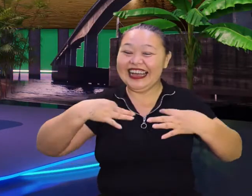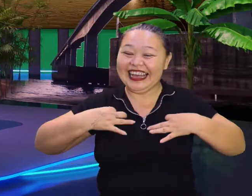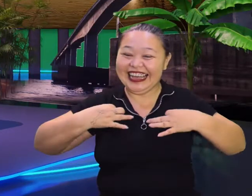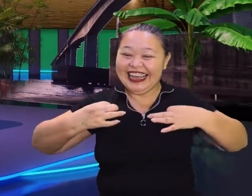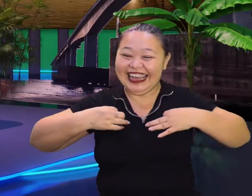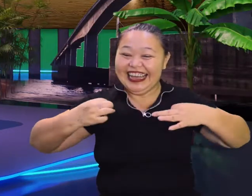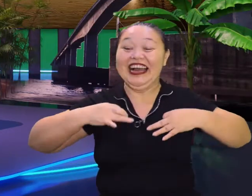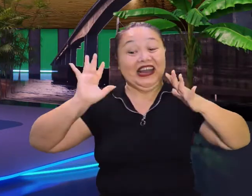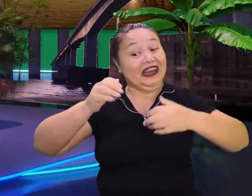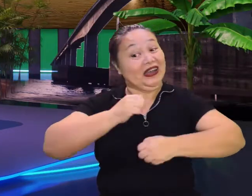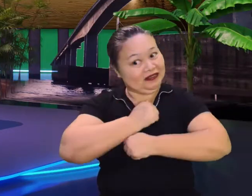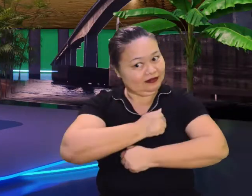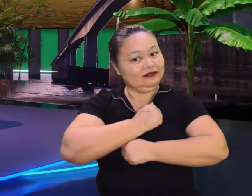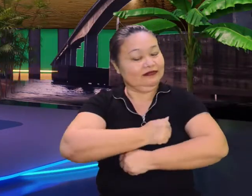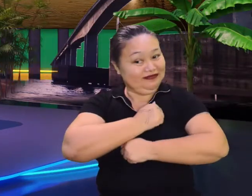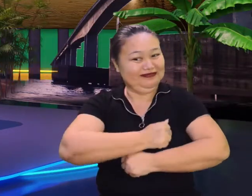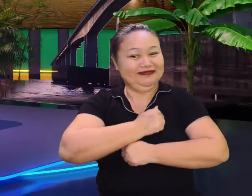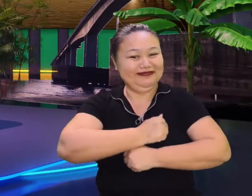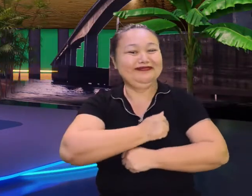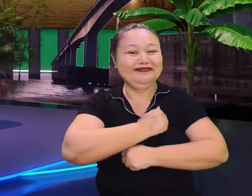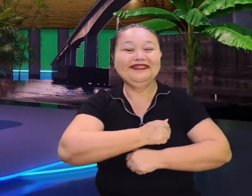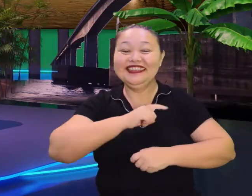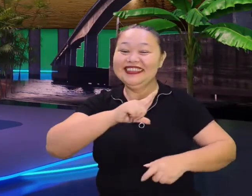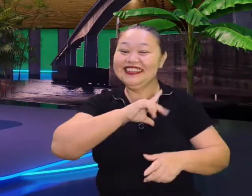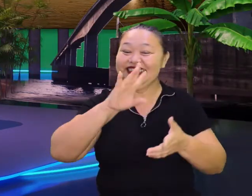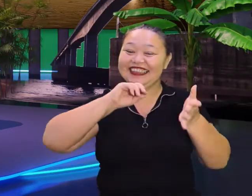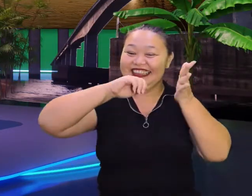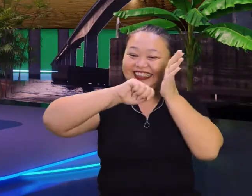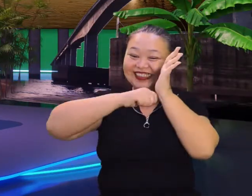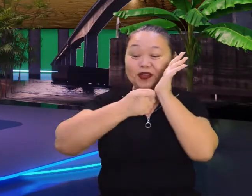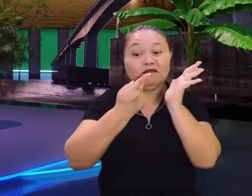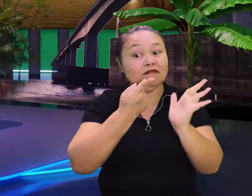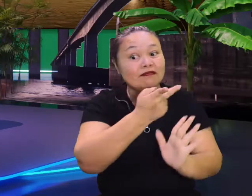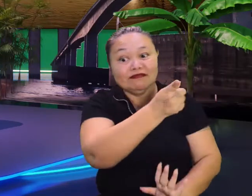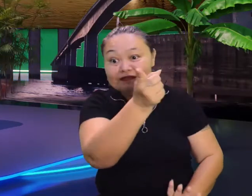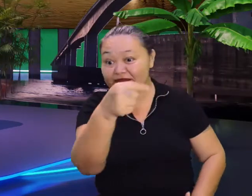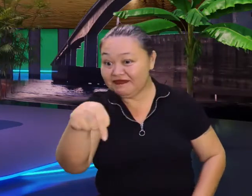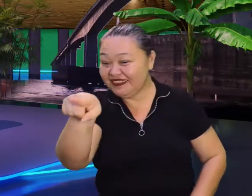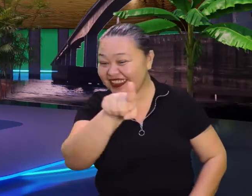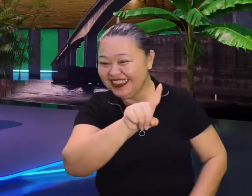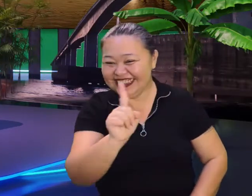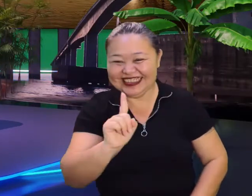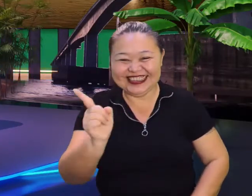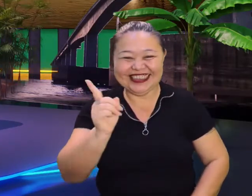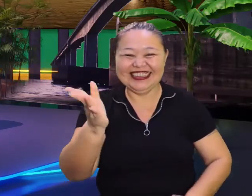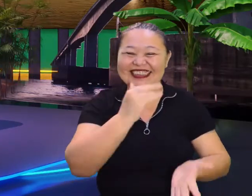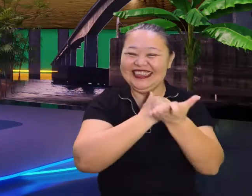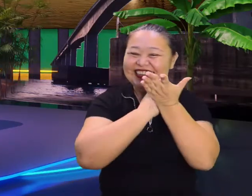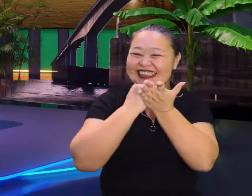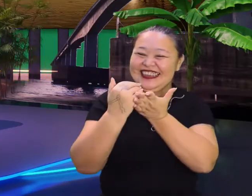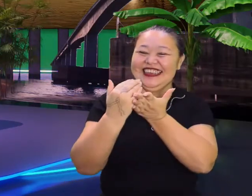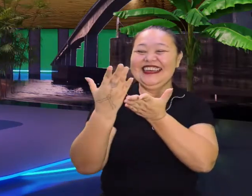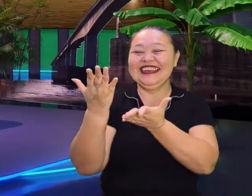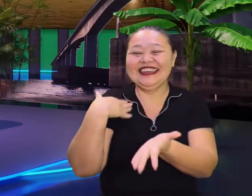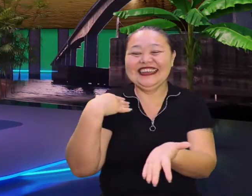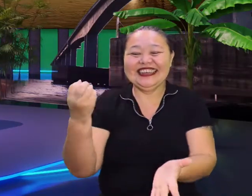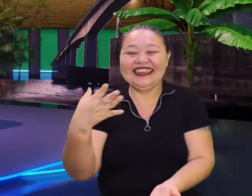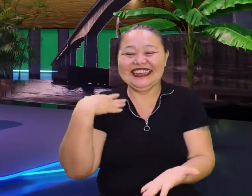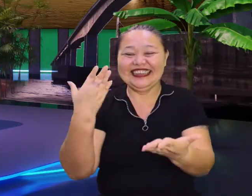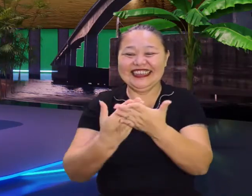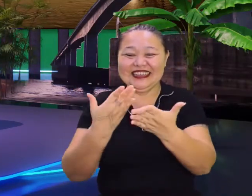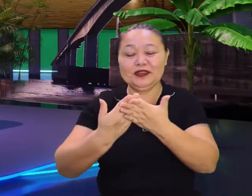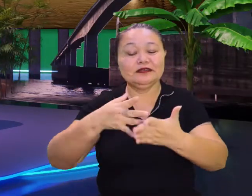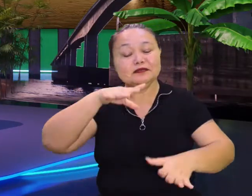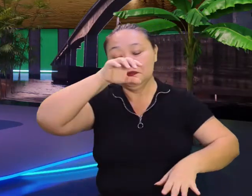gente já tomou banho, porque aqui tem um segredo que a gente não conta para vocês. Então, começou uma nova aula, então todo mundo